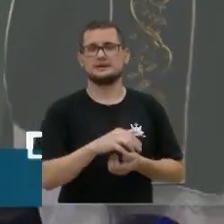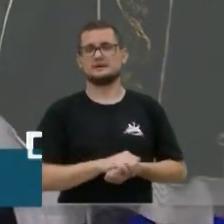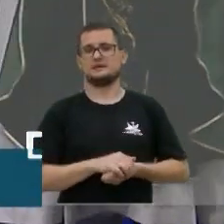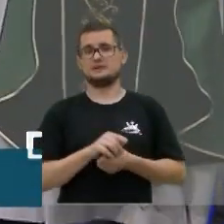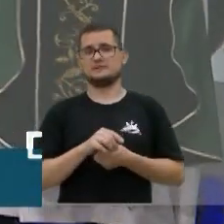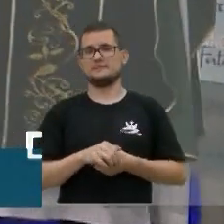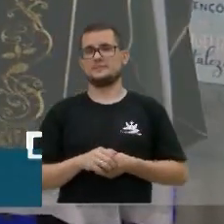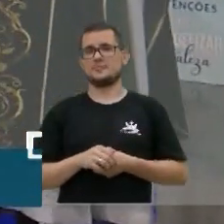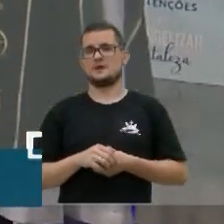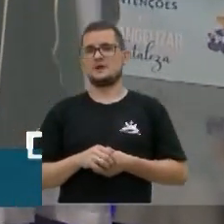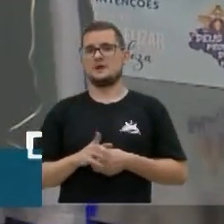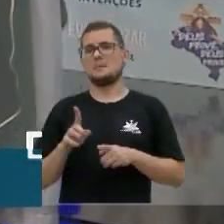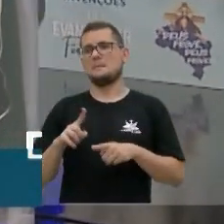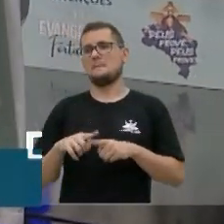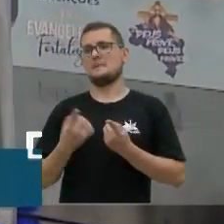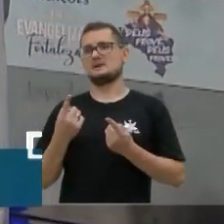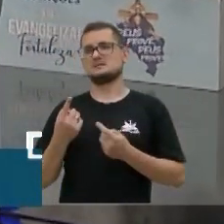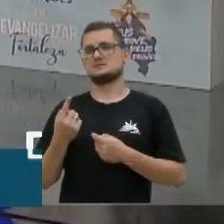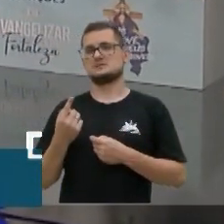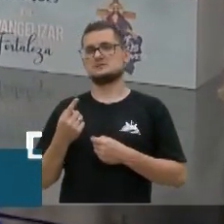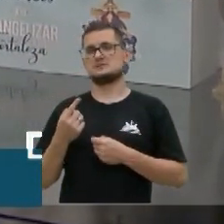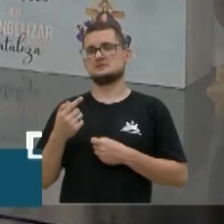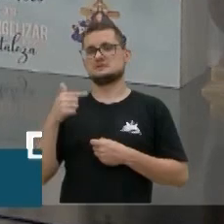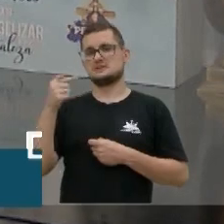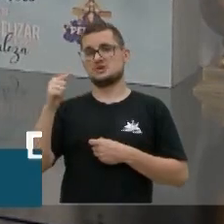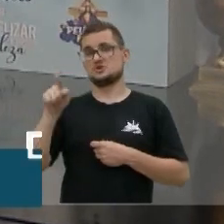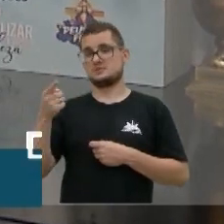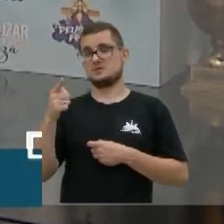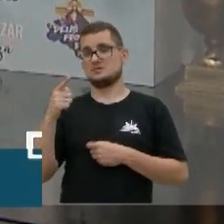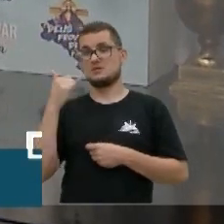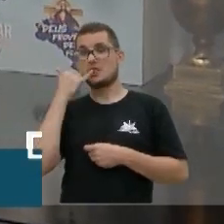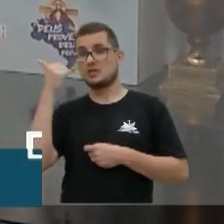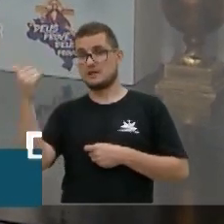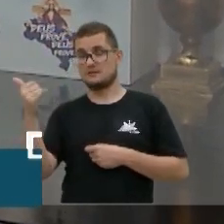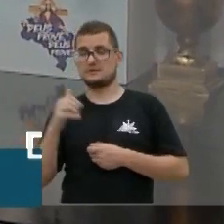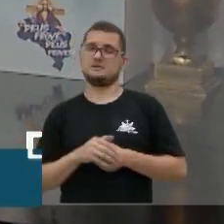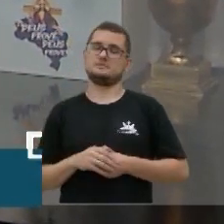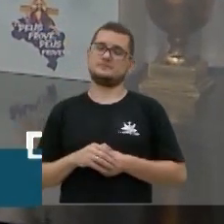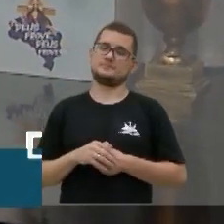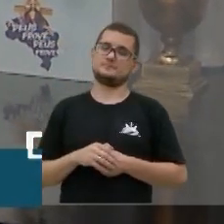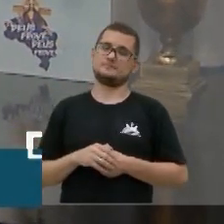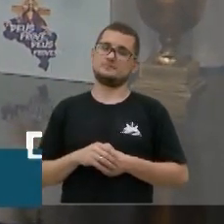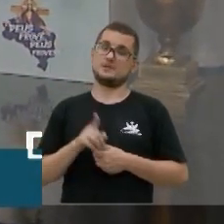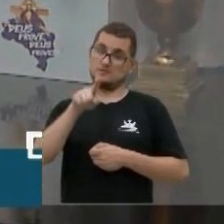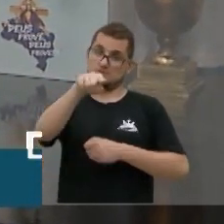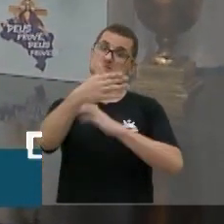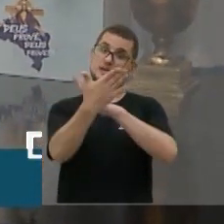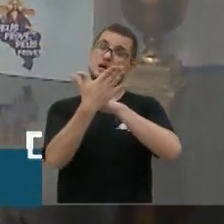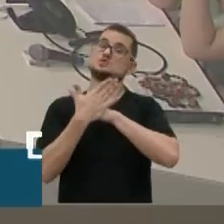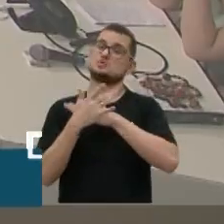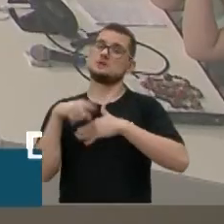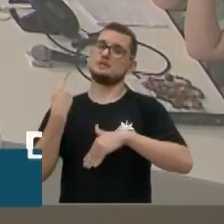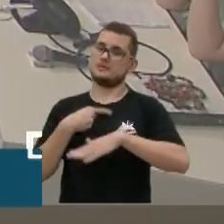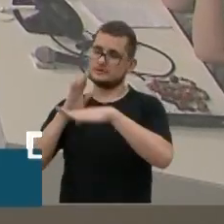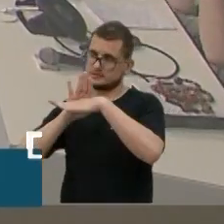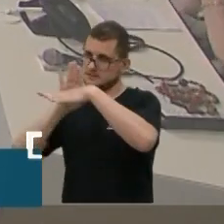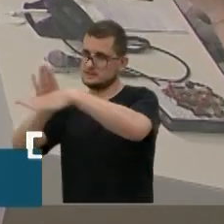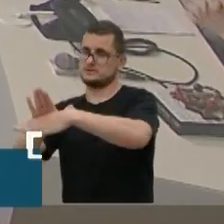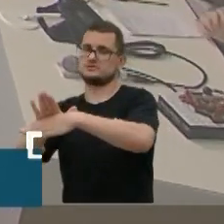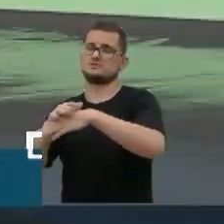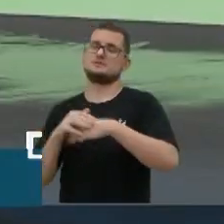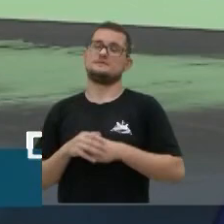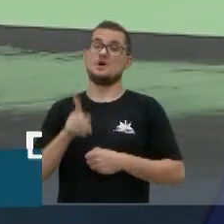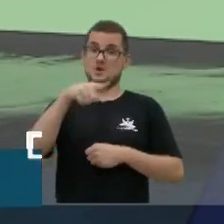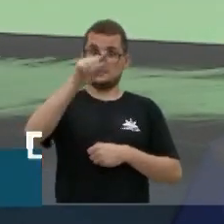Você vai dizer, mas é um telefonema, 7 mil telefonemas? Você ajuda a poder ligar.